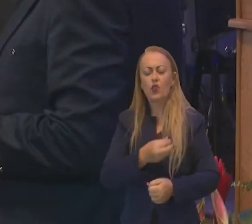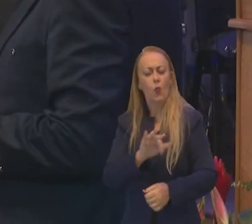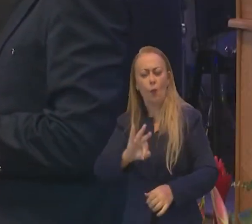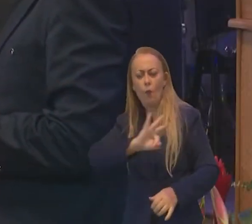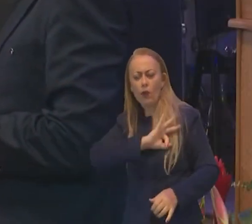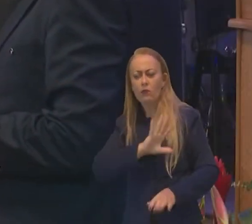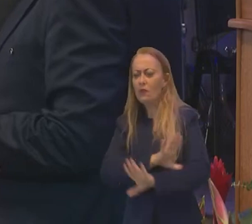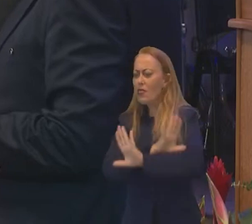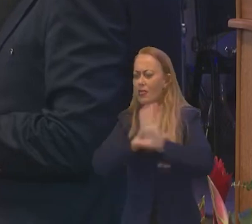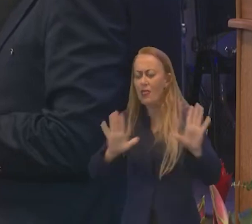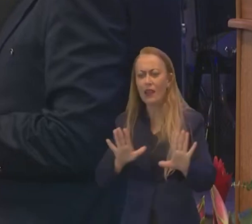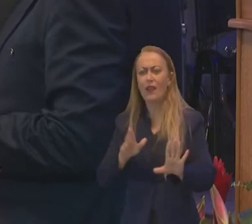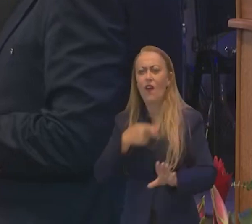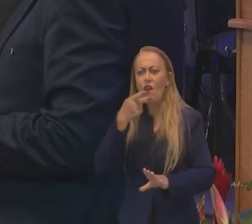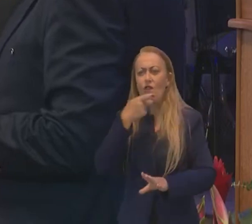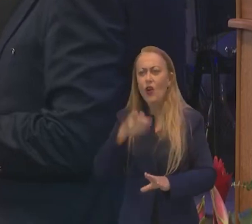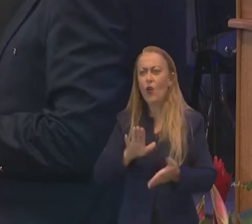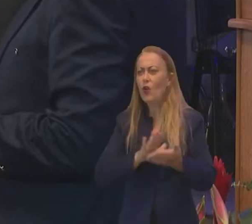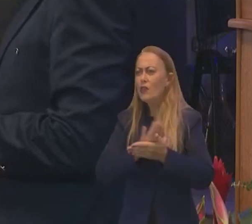falou mal de